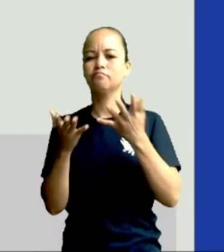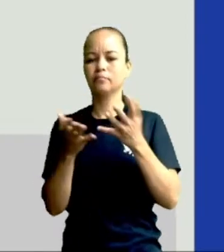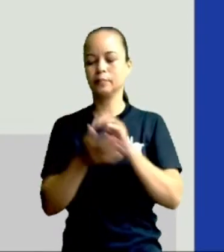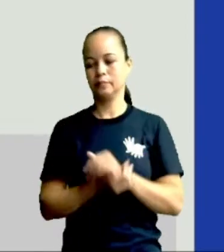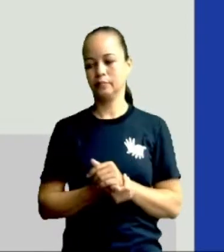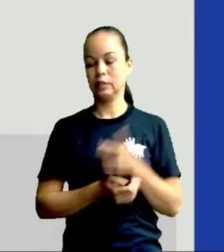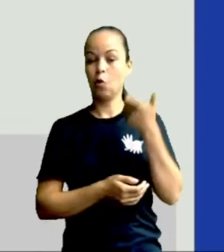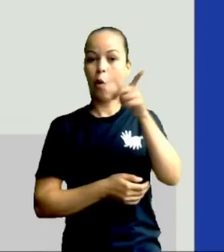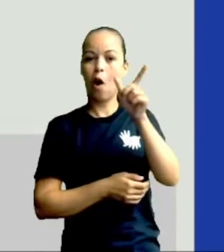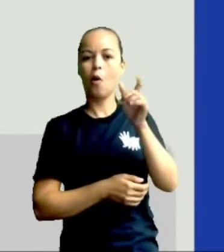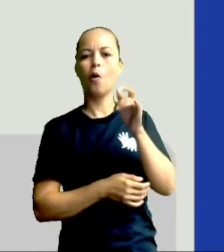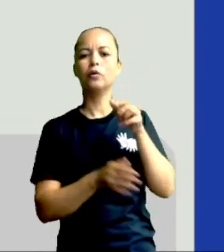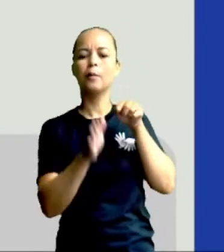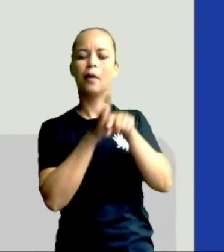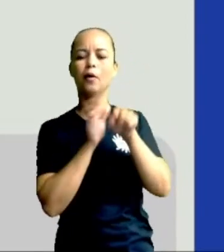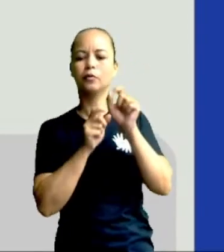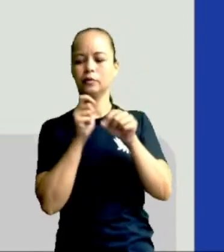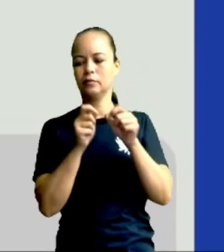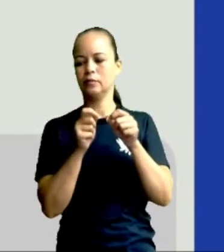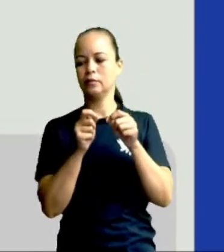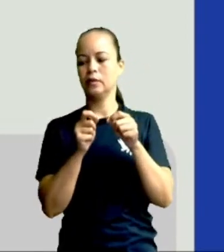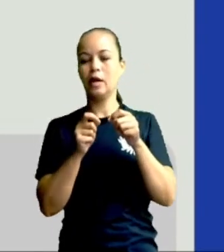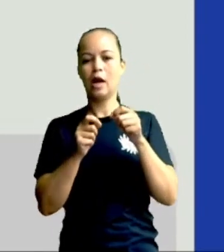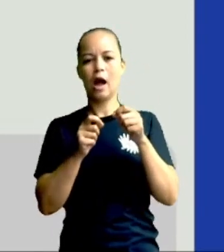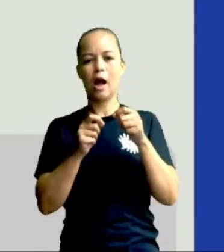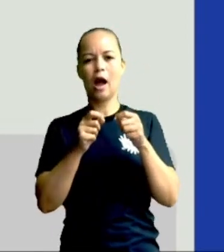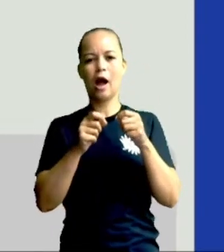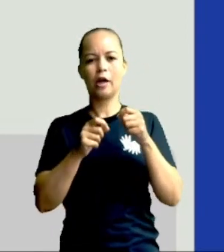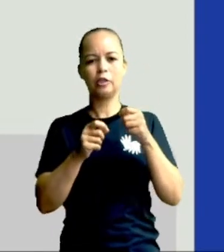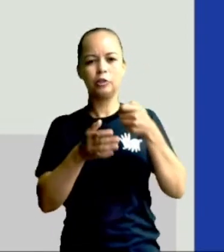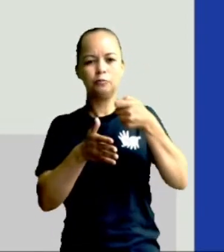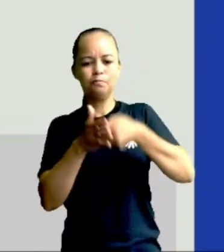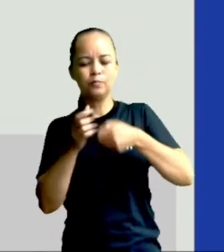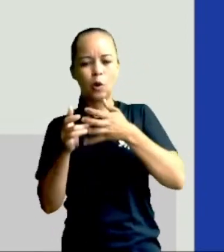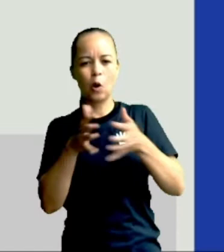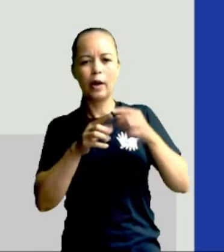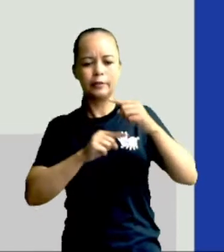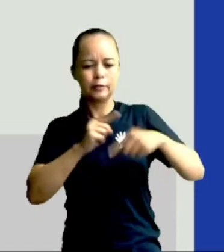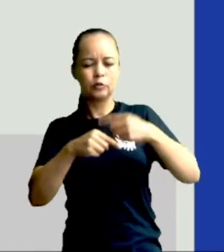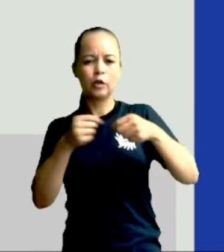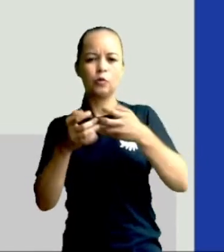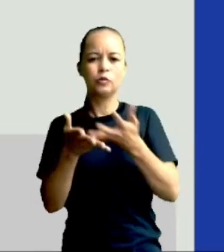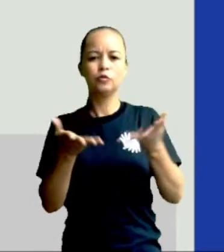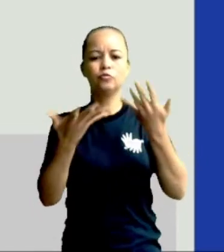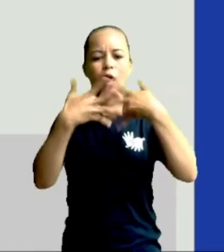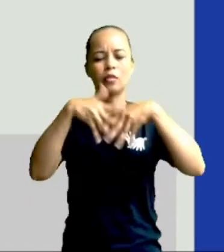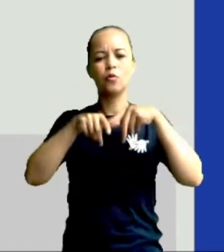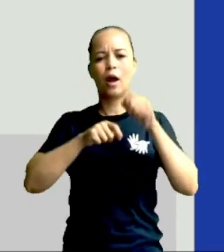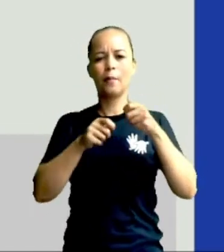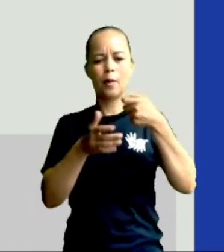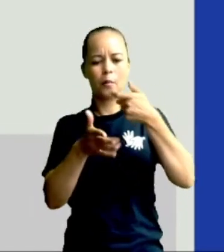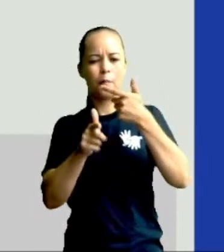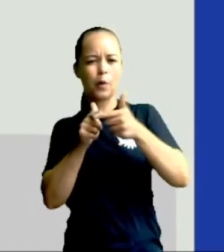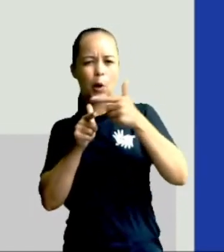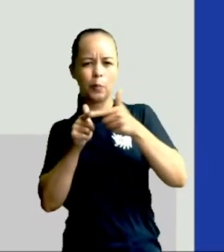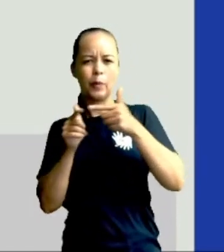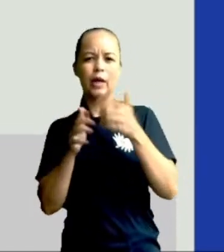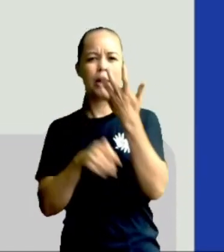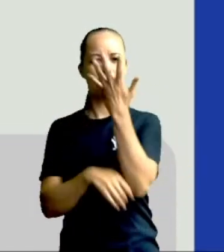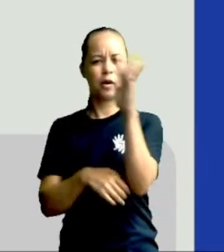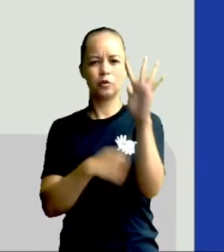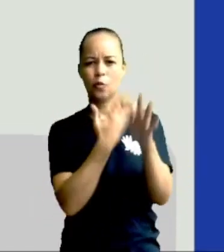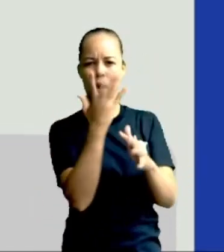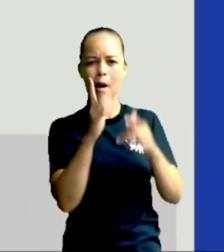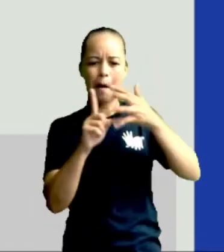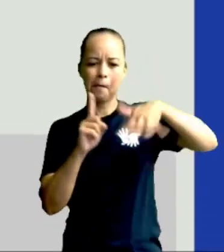Fiz outra pergunta. A exploração dos recursos naturais pode causar danos ambientais? Qual das imagens